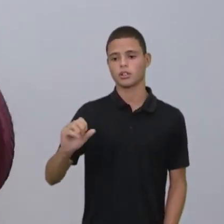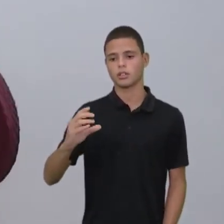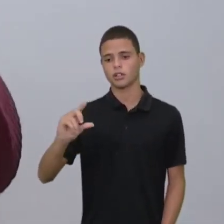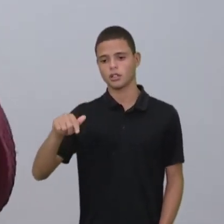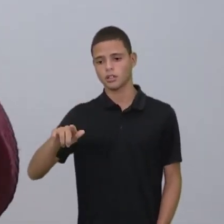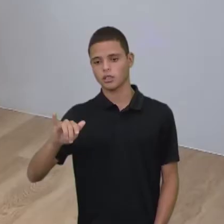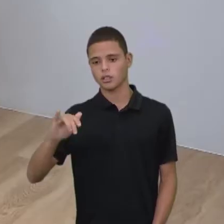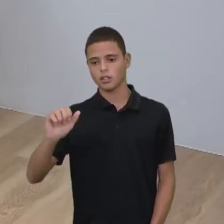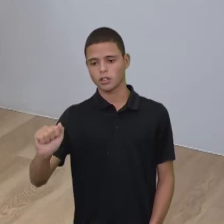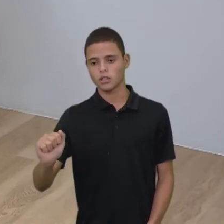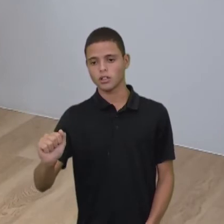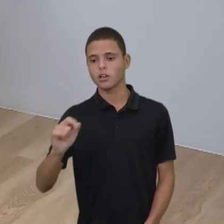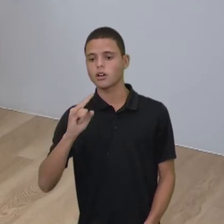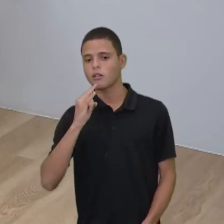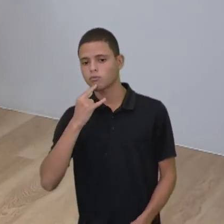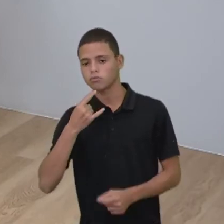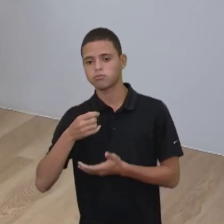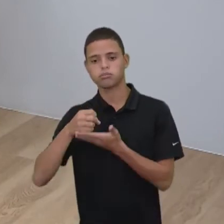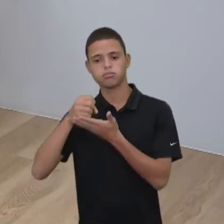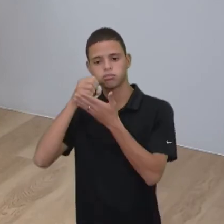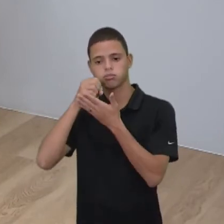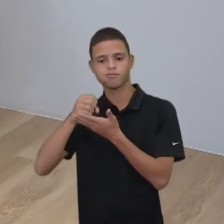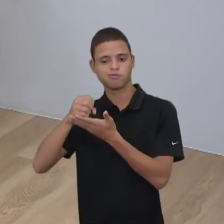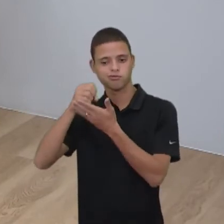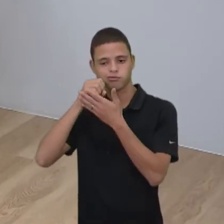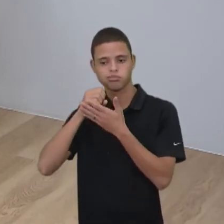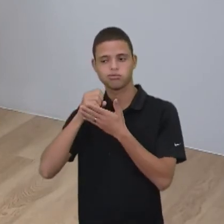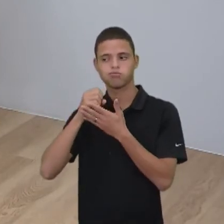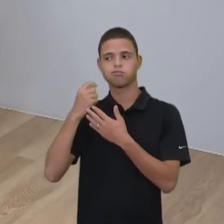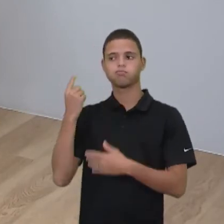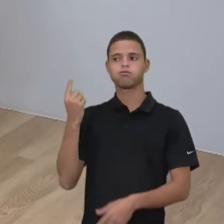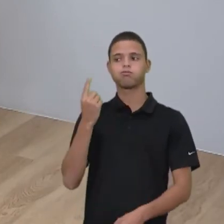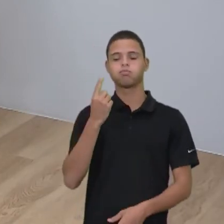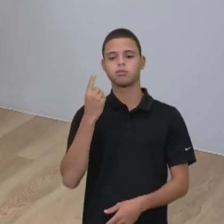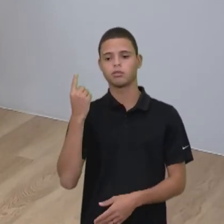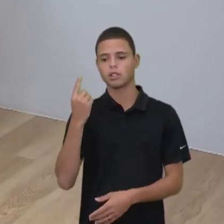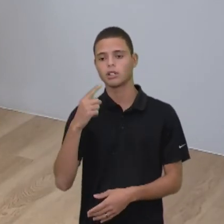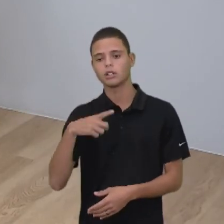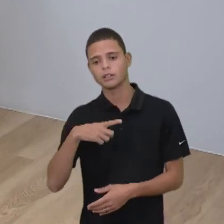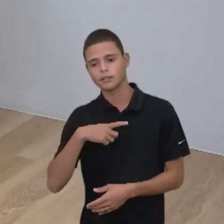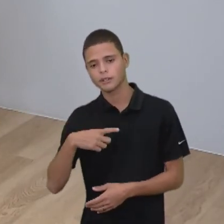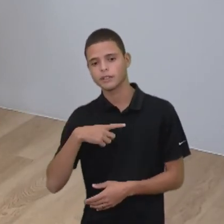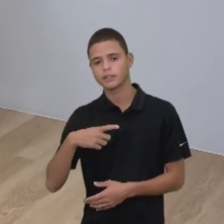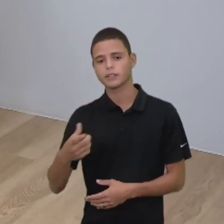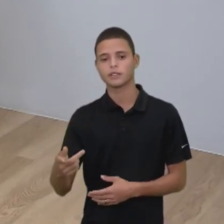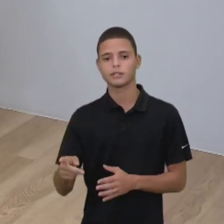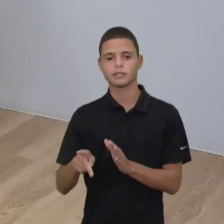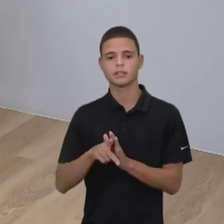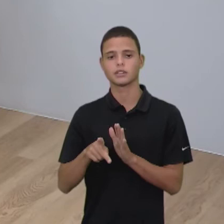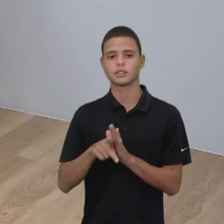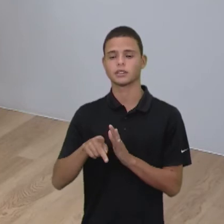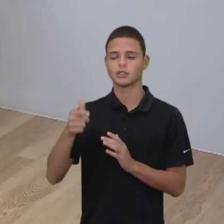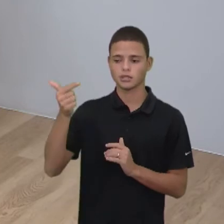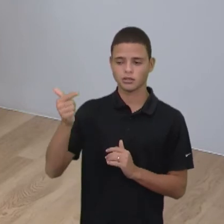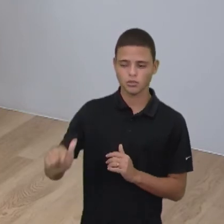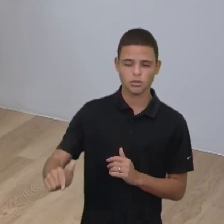Então, esse casamento da bulimia com a anorexia, às vezes aparece na forma de uma ingestão episódica,